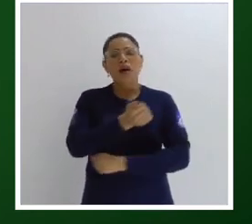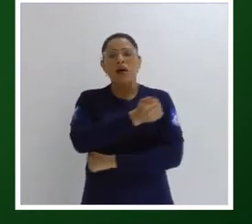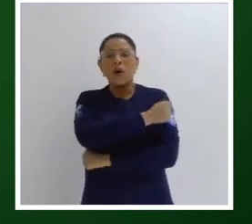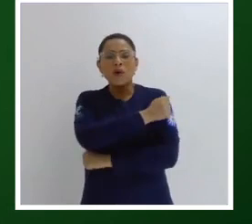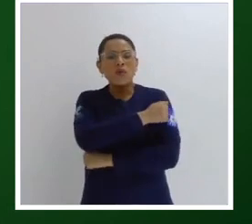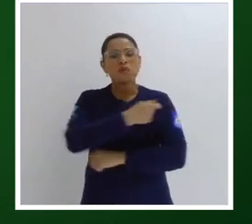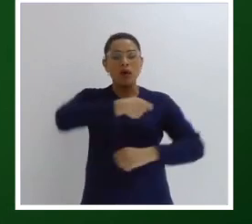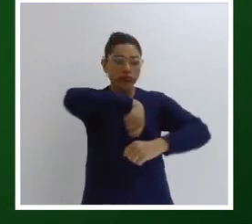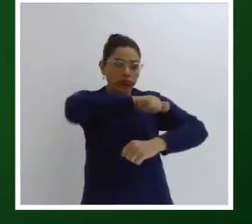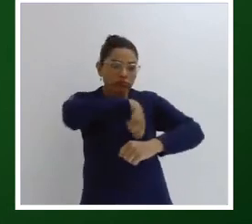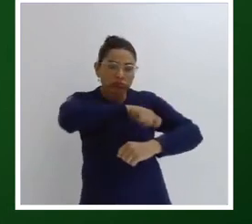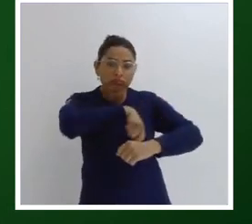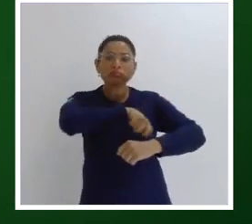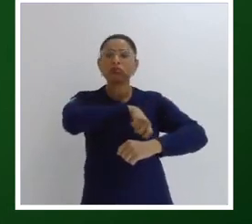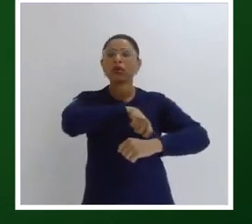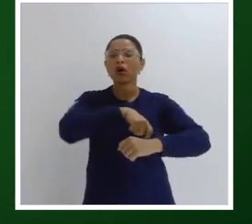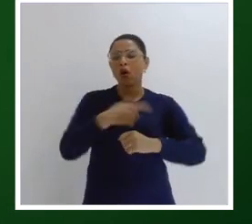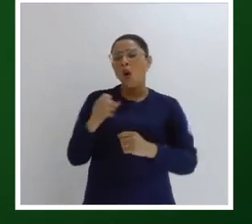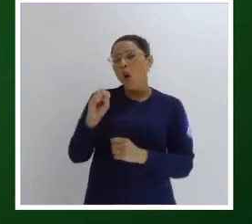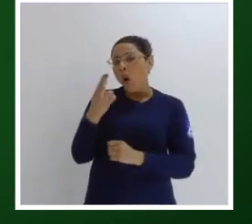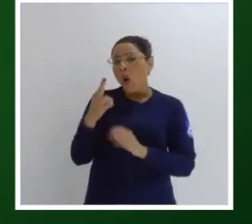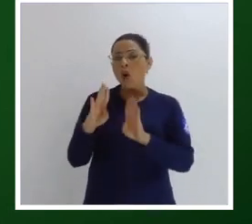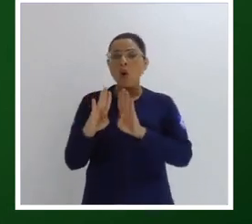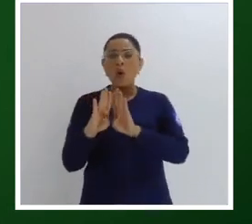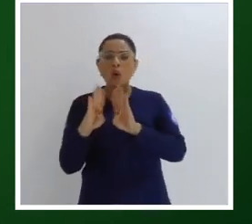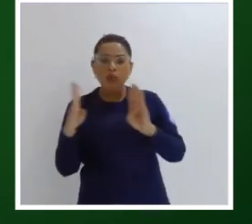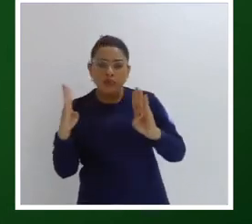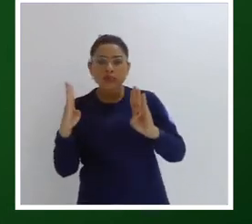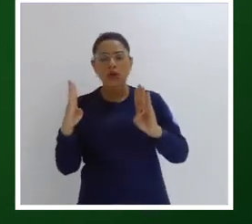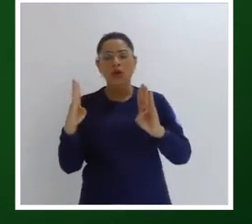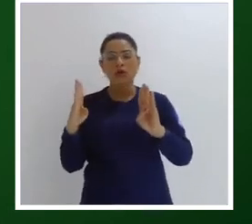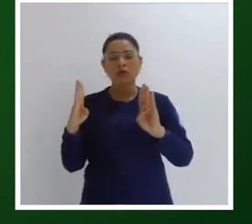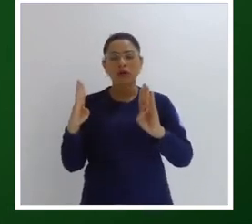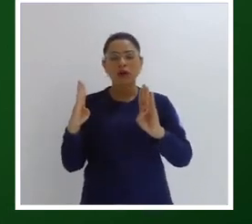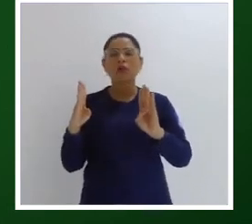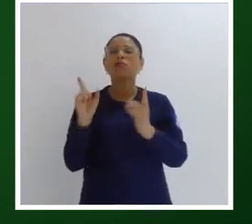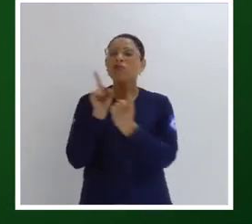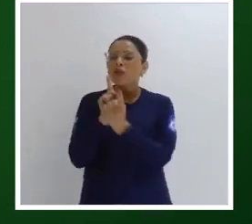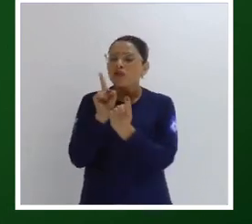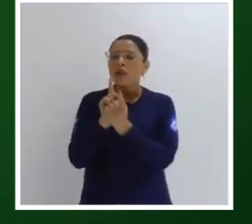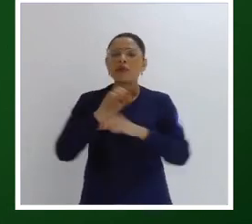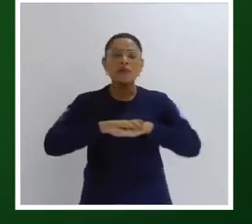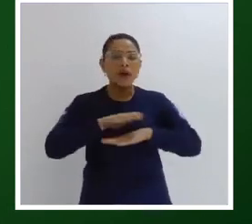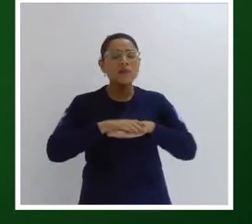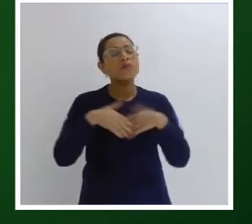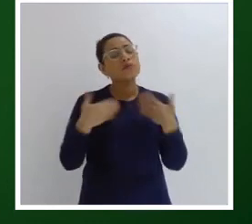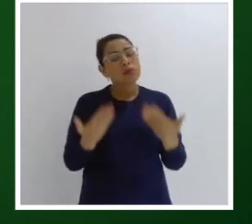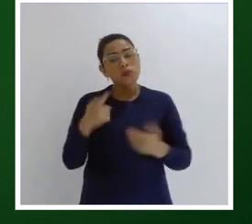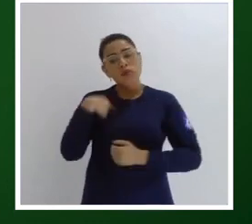a merenda o que atende o aluno no portão então a gente fala assim